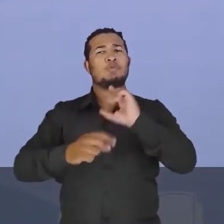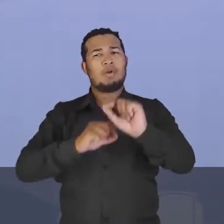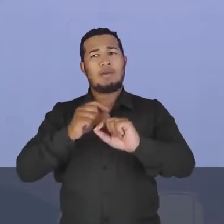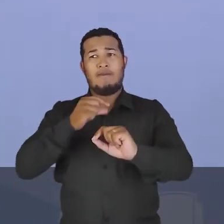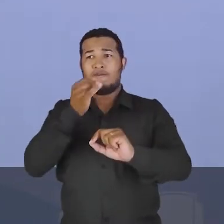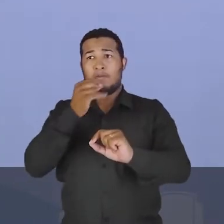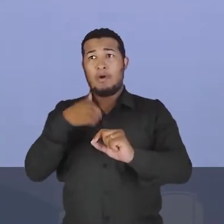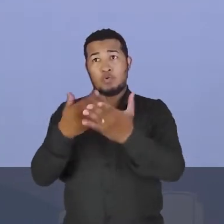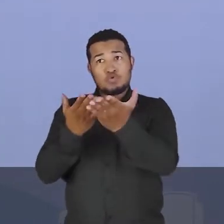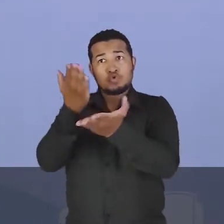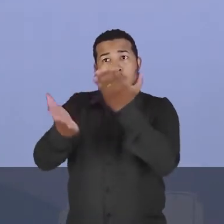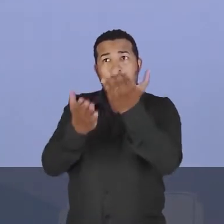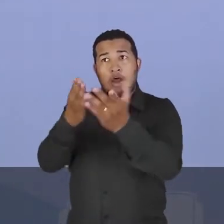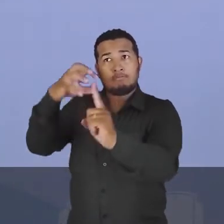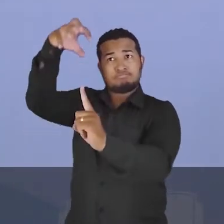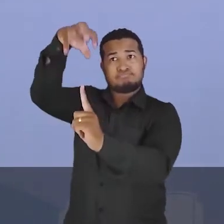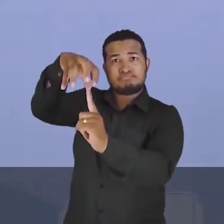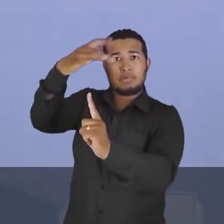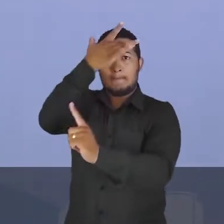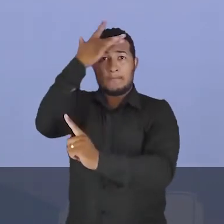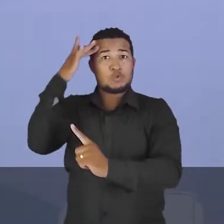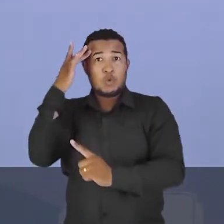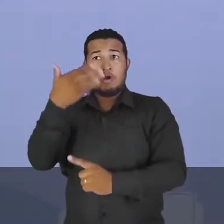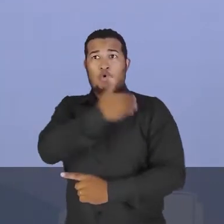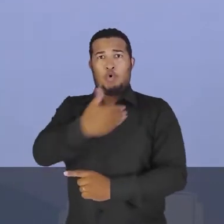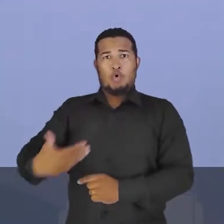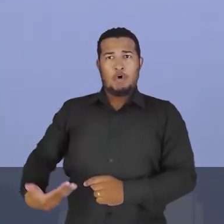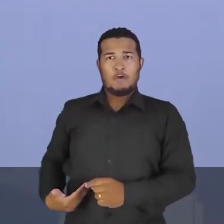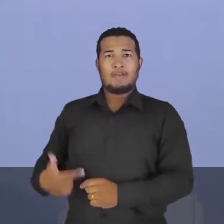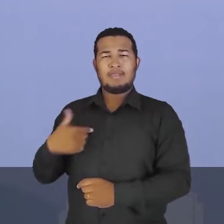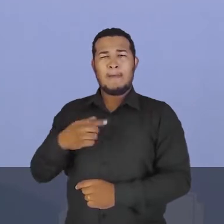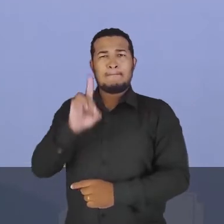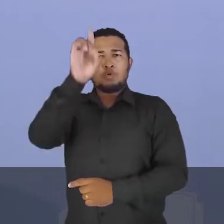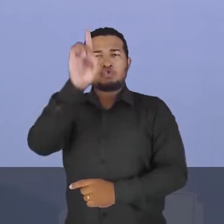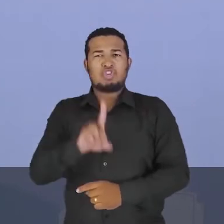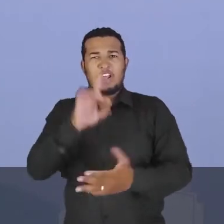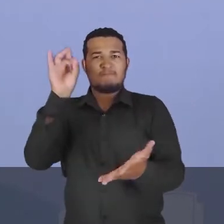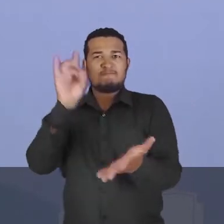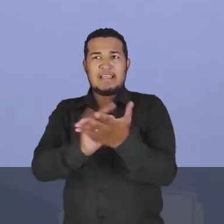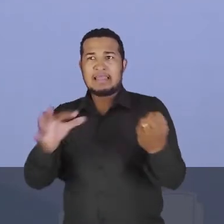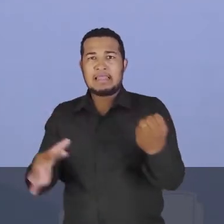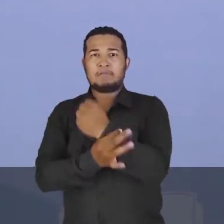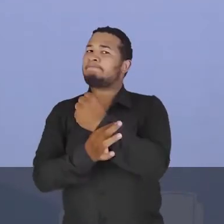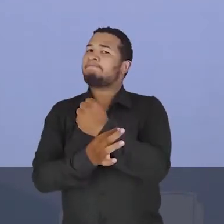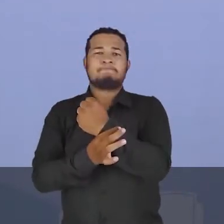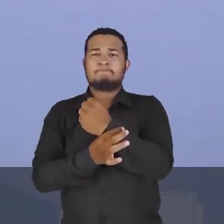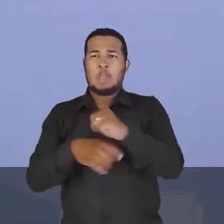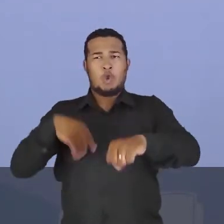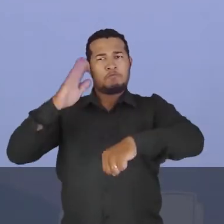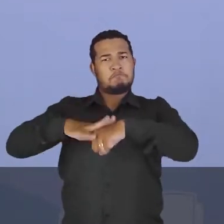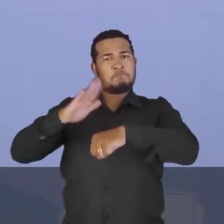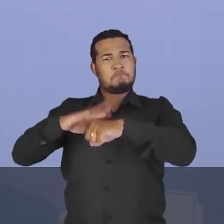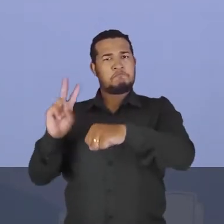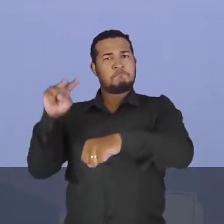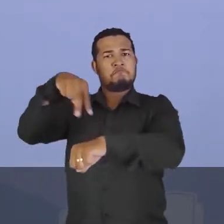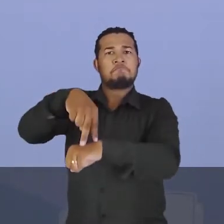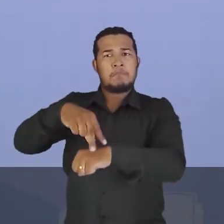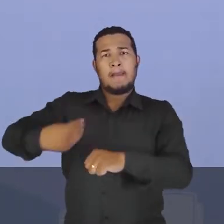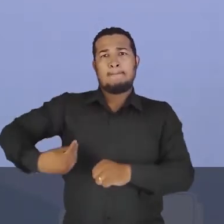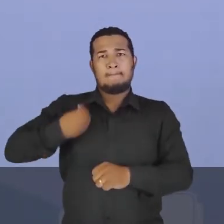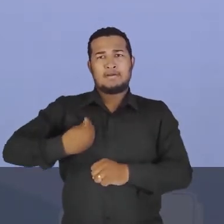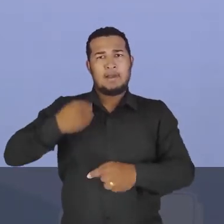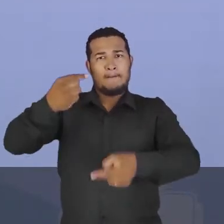serve a um rei, que serve a um governante, mas que os seus direitos não estão bem garantidos. Não é você que ativamente está ali